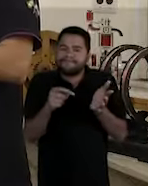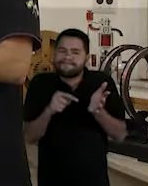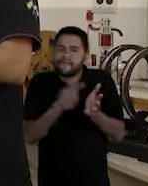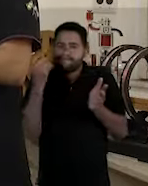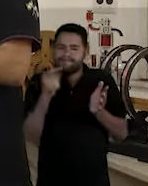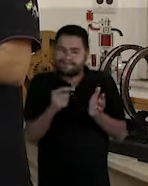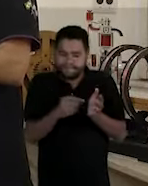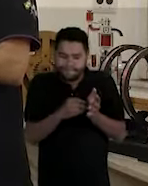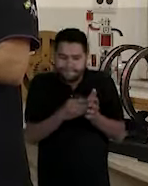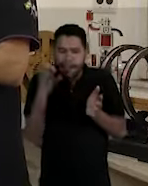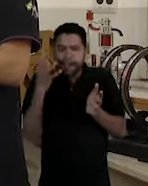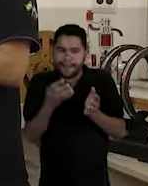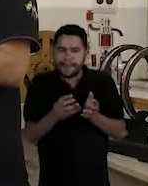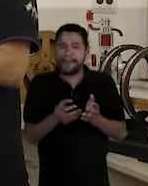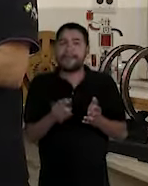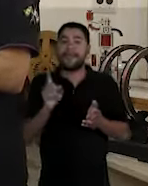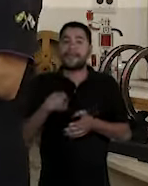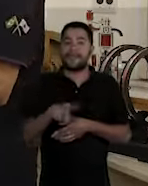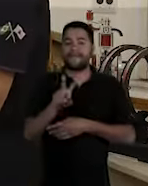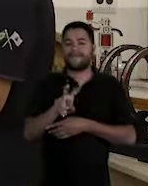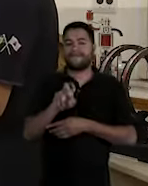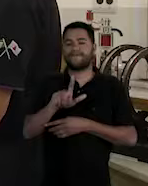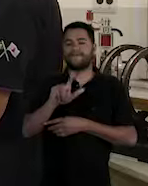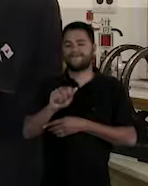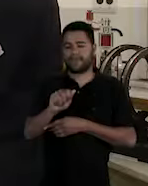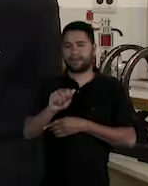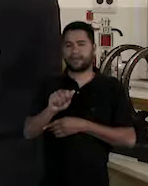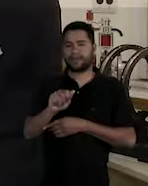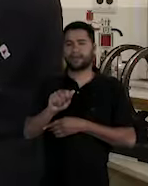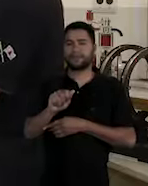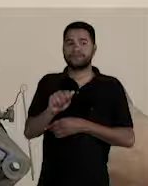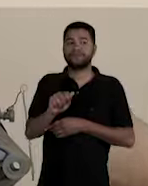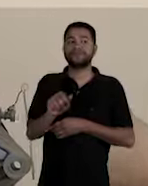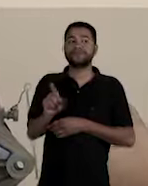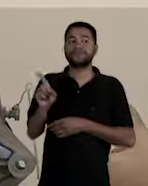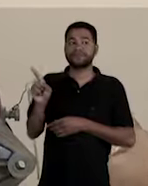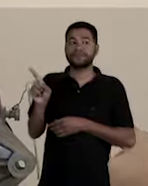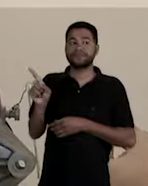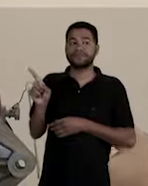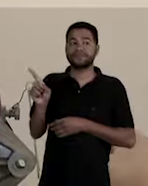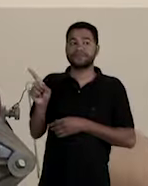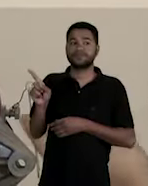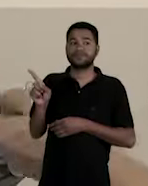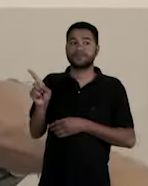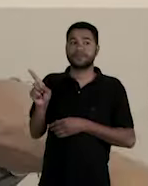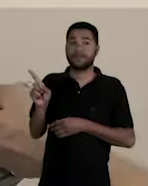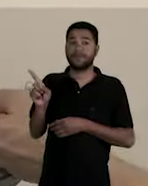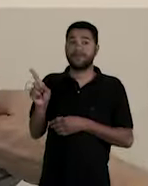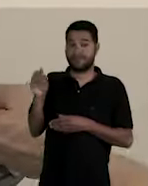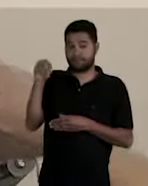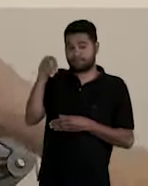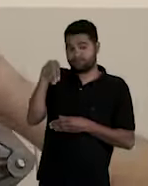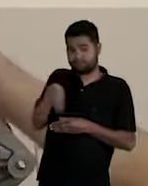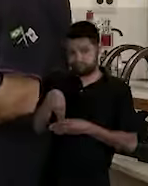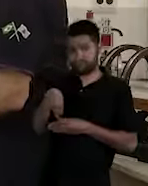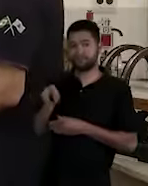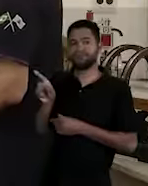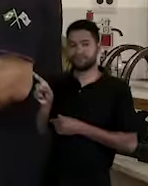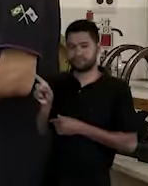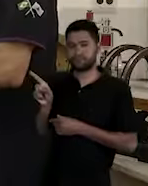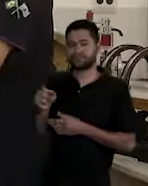Isso aqui é chamado de vela do motor. E ela fica nessa parte do motor aqui,